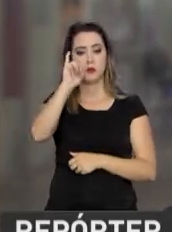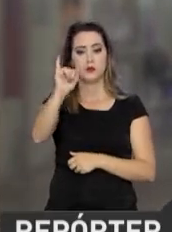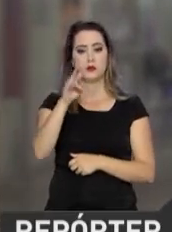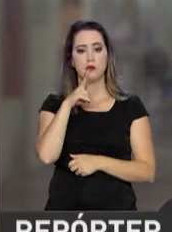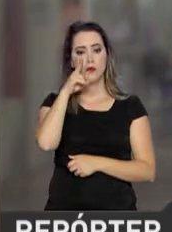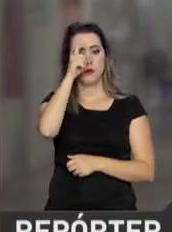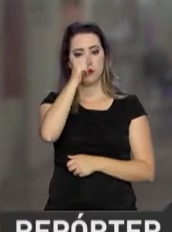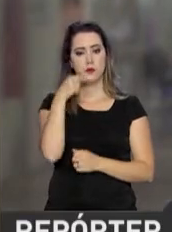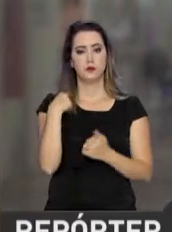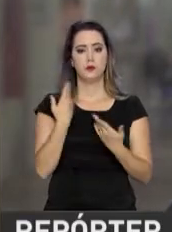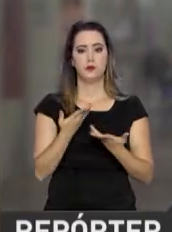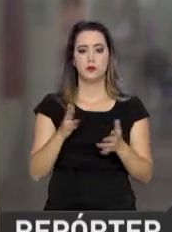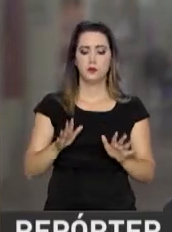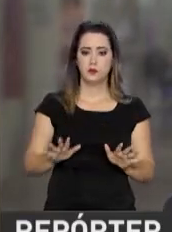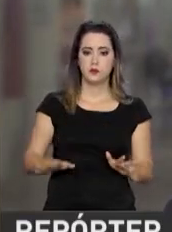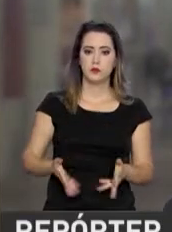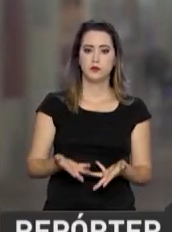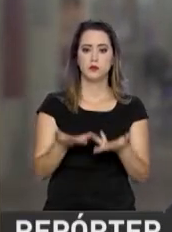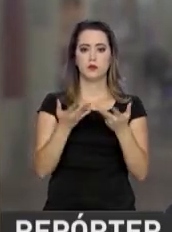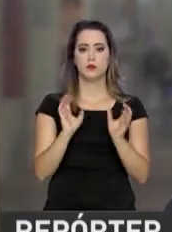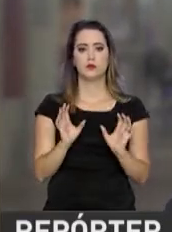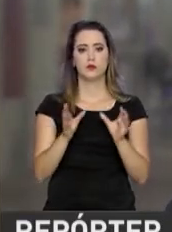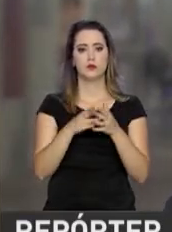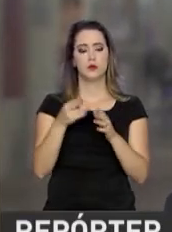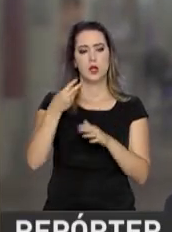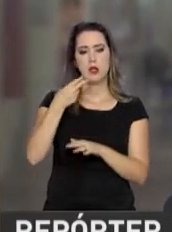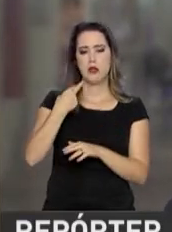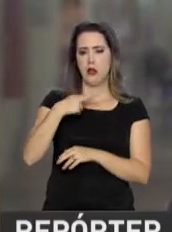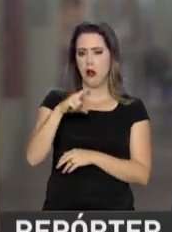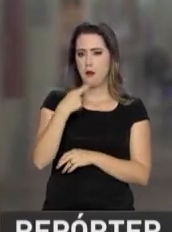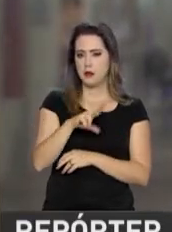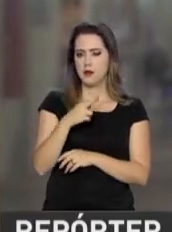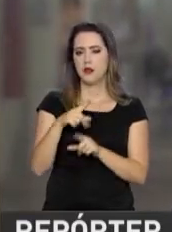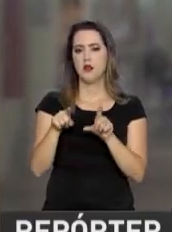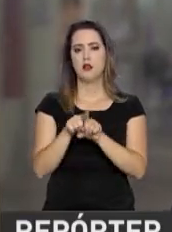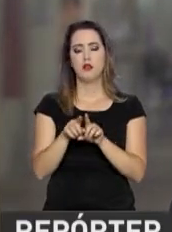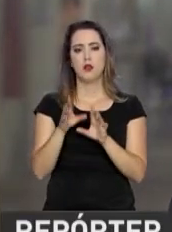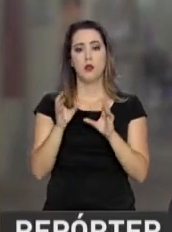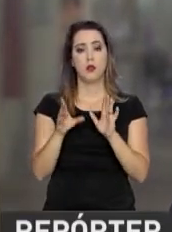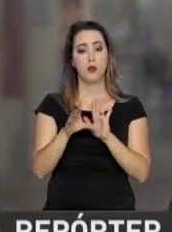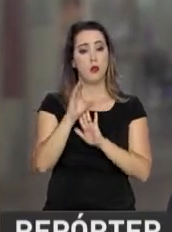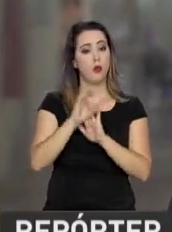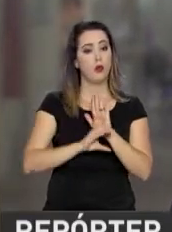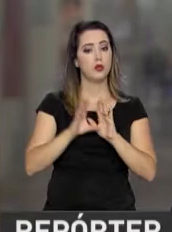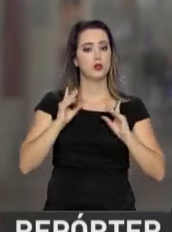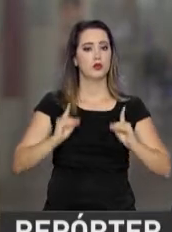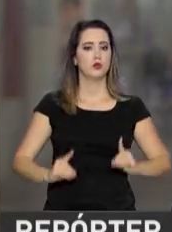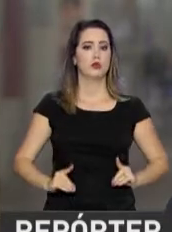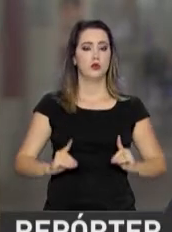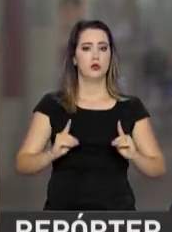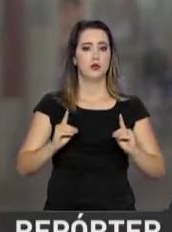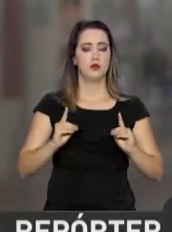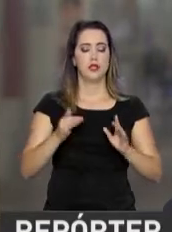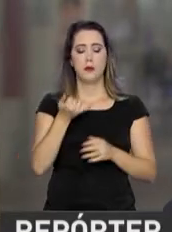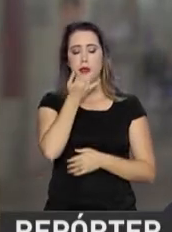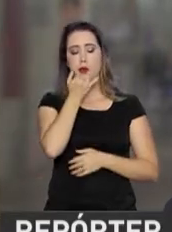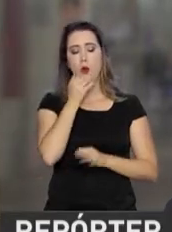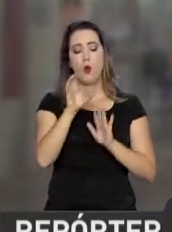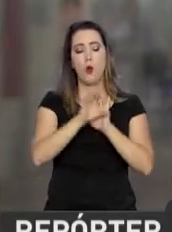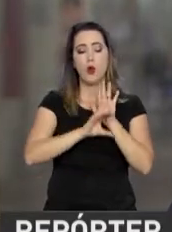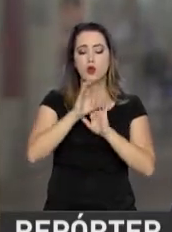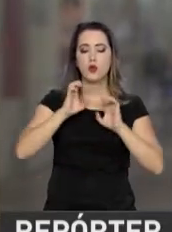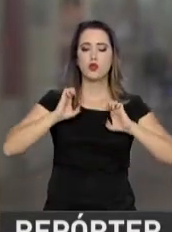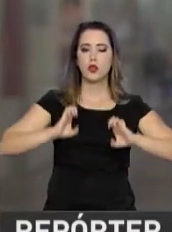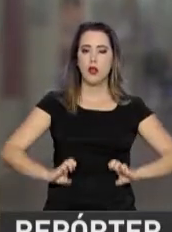forton ser implementados é canais de denúncia e código de ética e uma série de de outras ferramentas além de análise de risco e